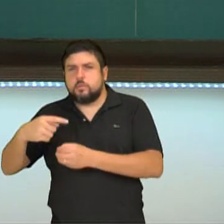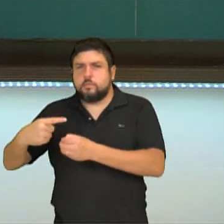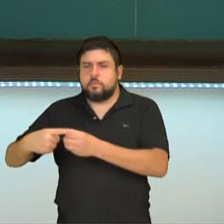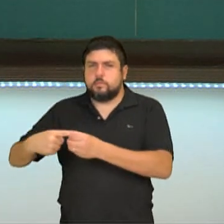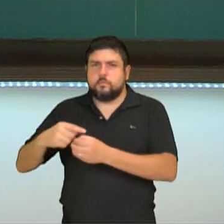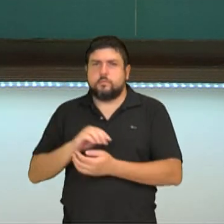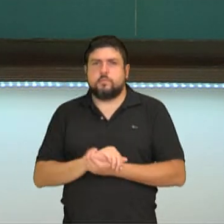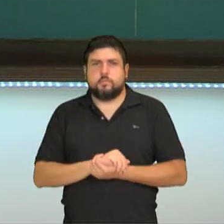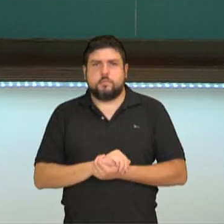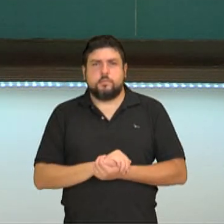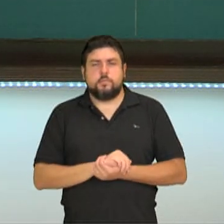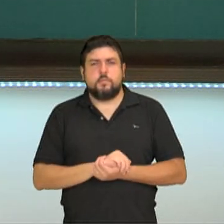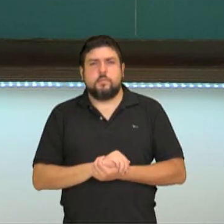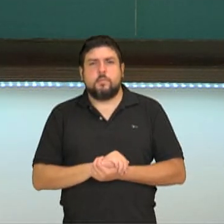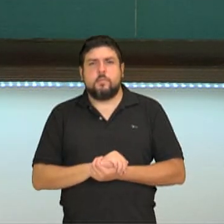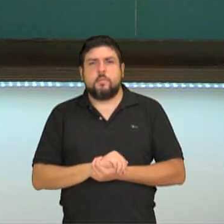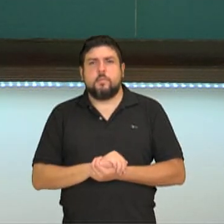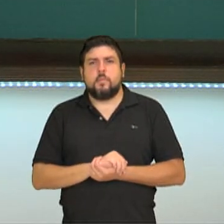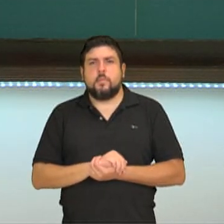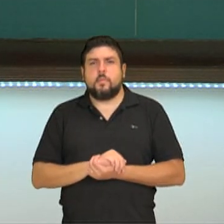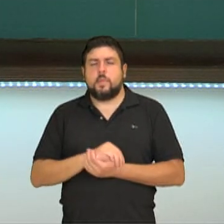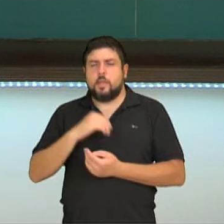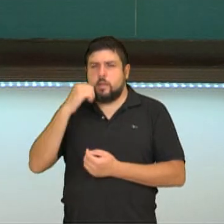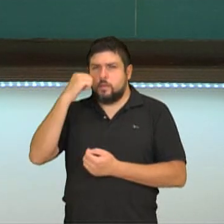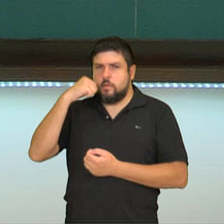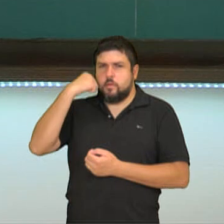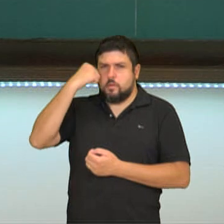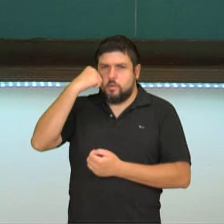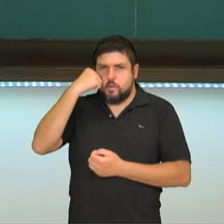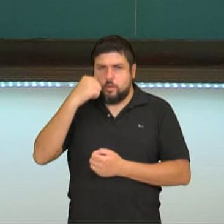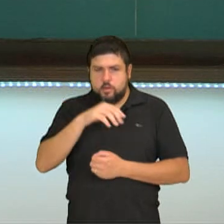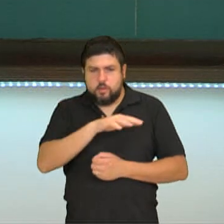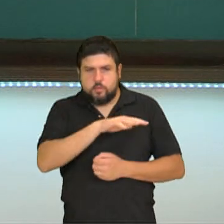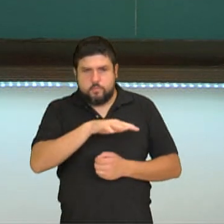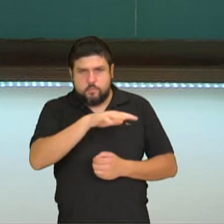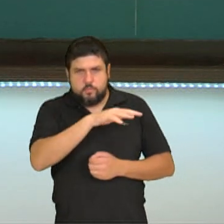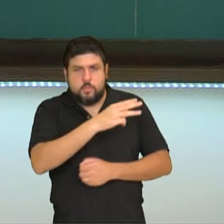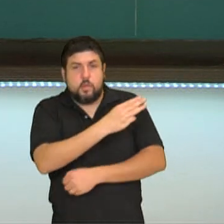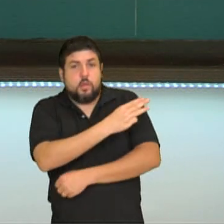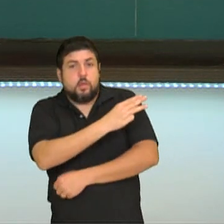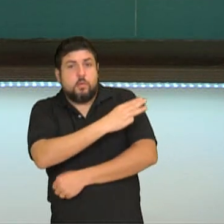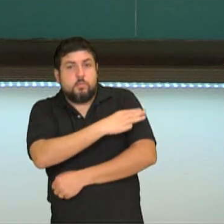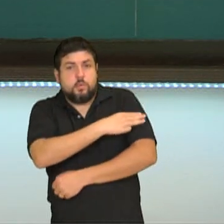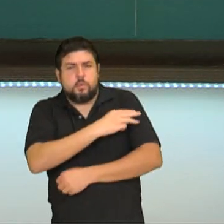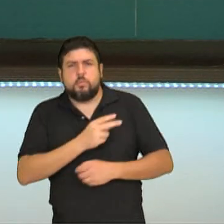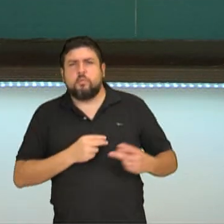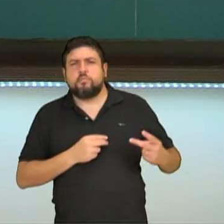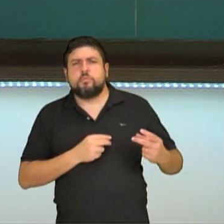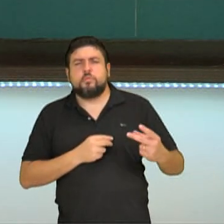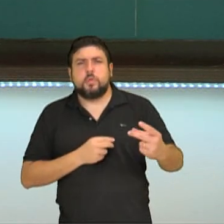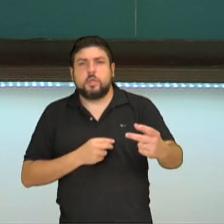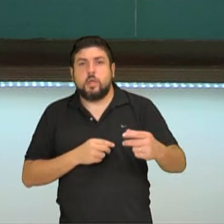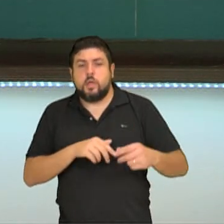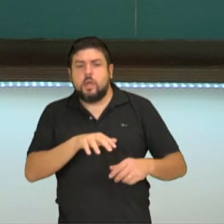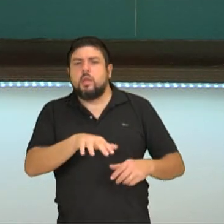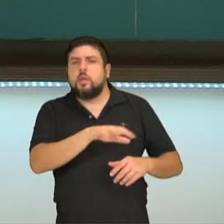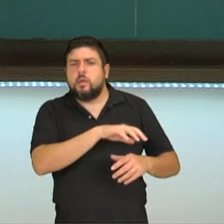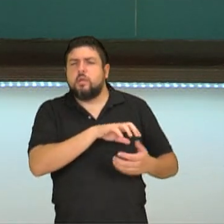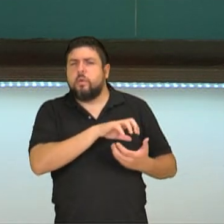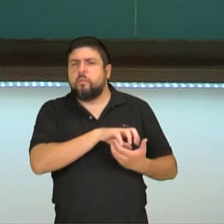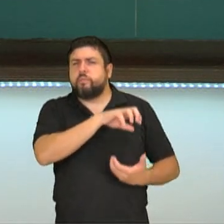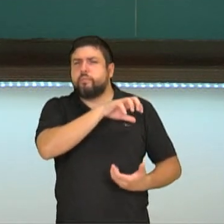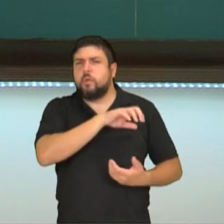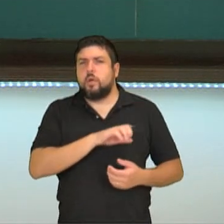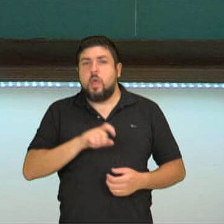o Senado, a gente tem os membros vitalícios e eles eram geralmente anciãos, ou seja, os patrícios